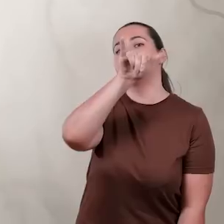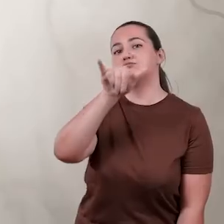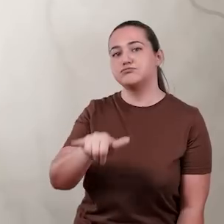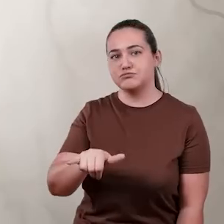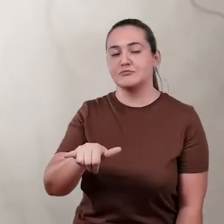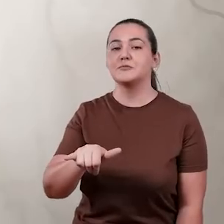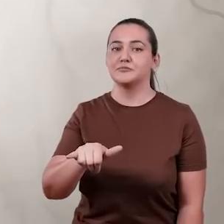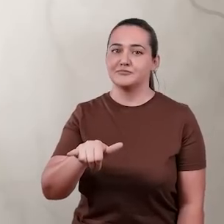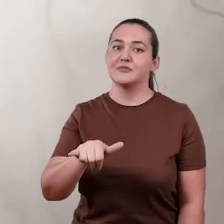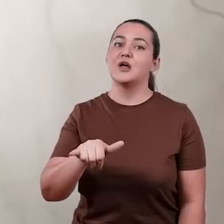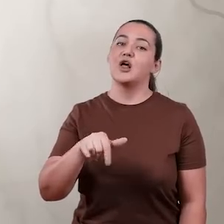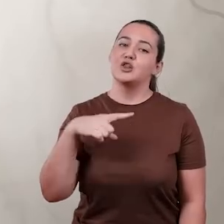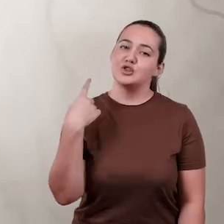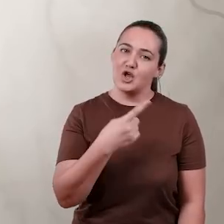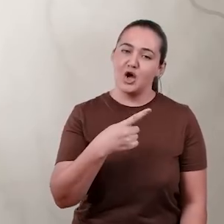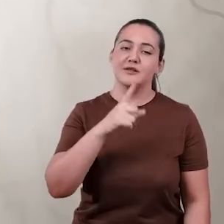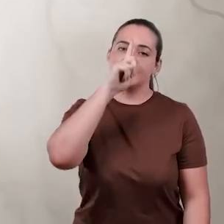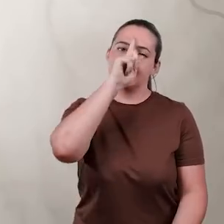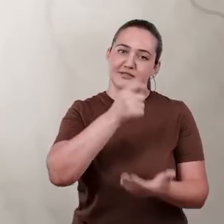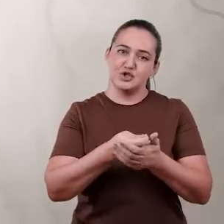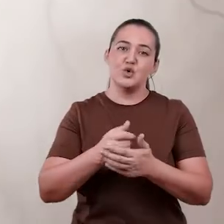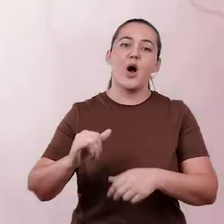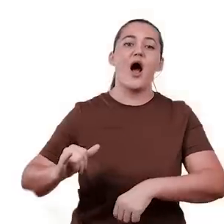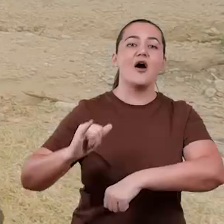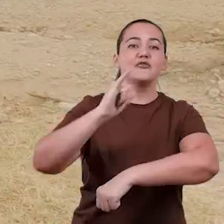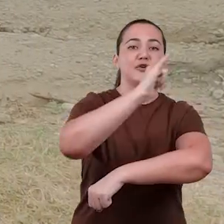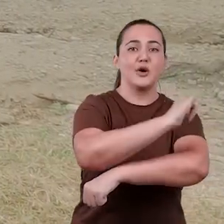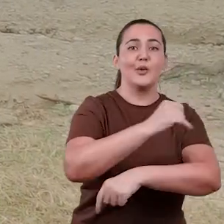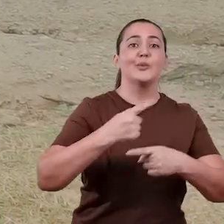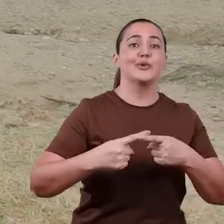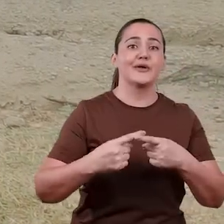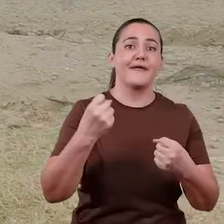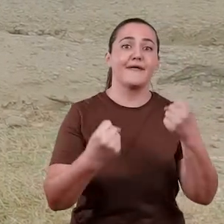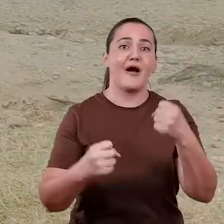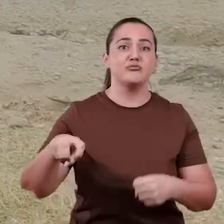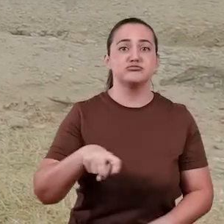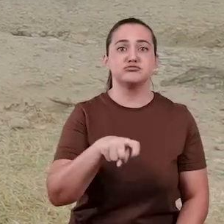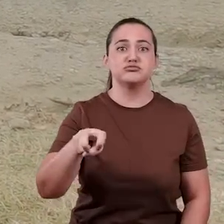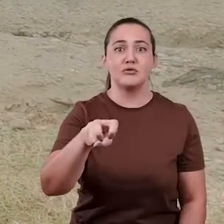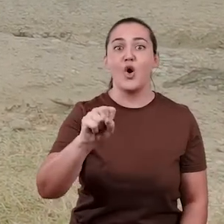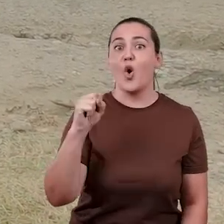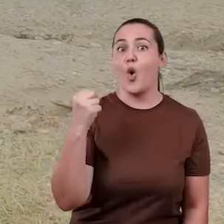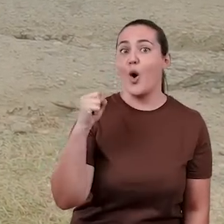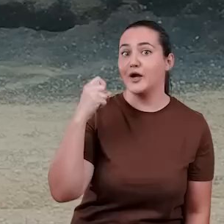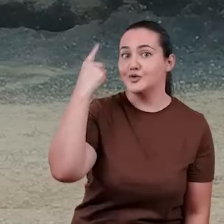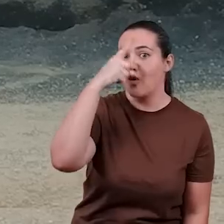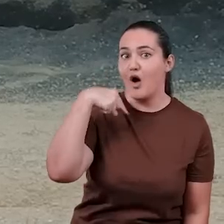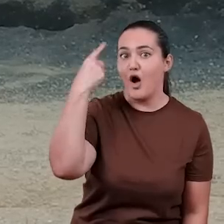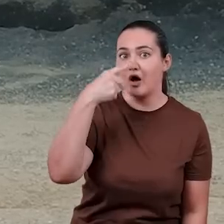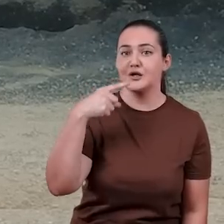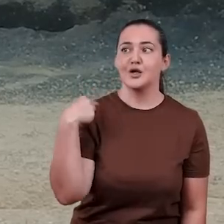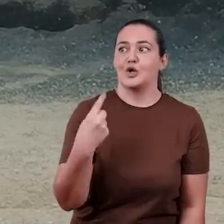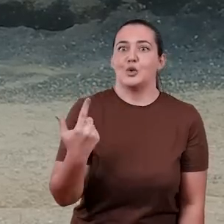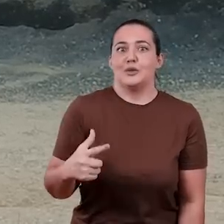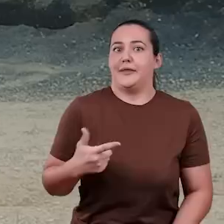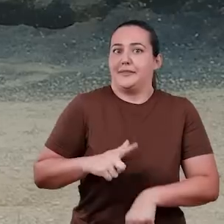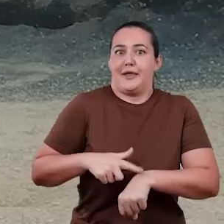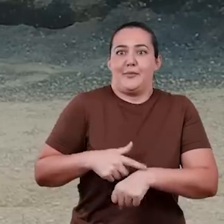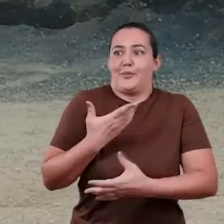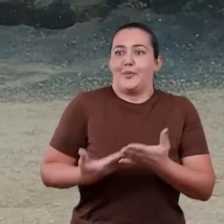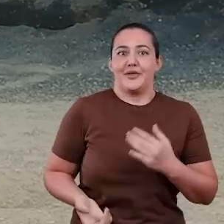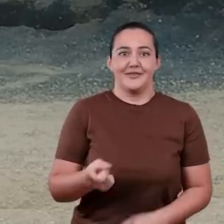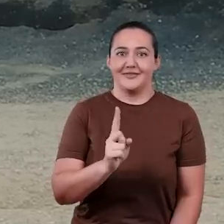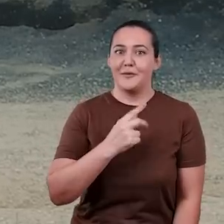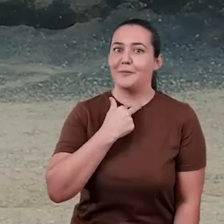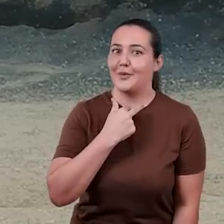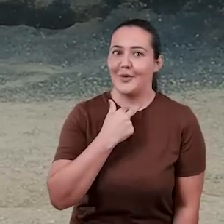a região de Goreme. A gente decidiu fazer isso de avião, porque de carro ia demorar aí umas 8 horas. E a gente não tem esse tempo a perder